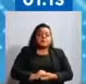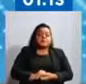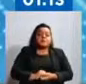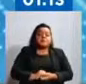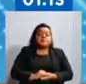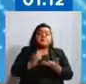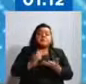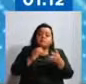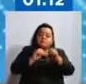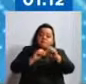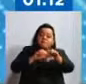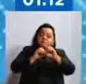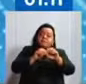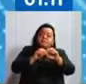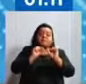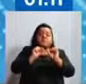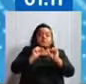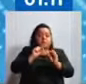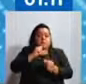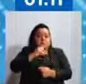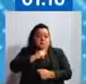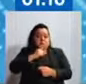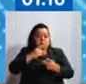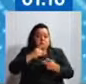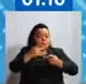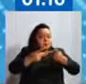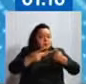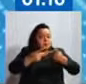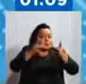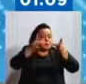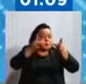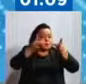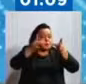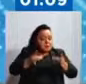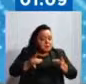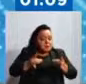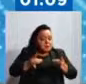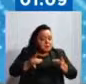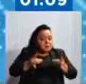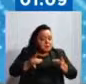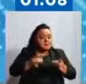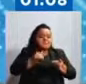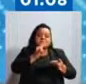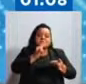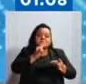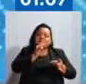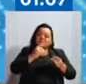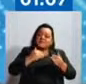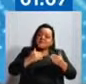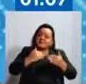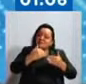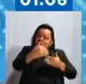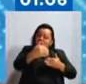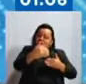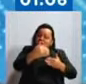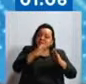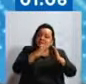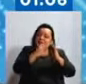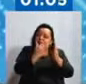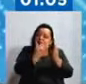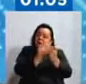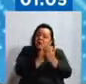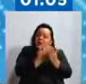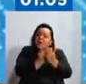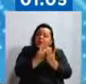em relação à educação, nós temos projetos definidos. Exemplo da iniciação escolar, a creche, pré